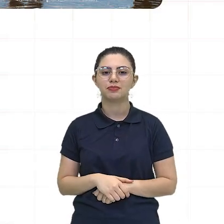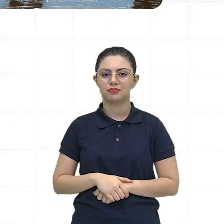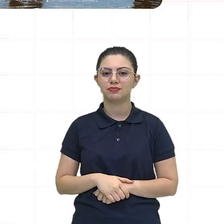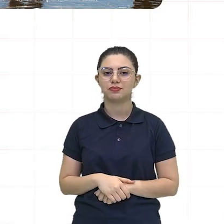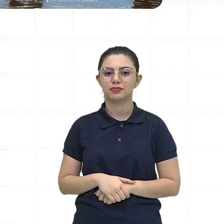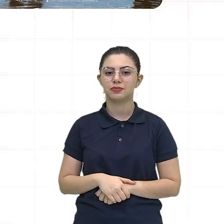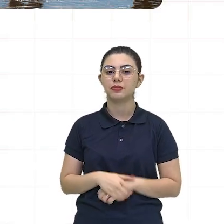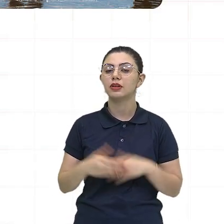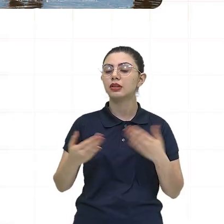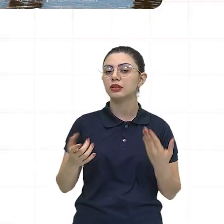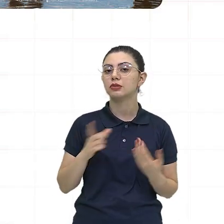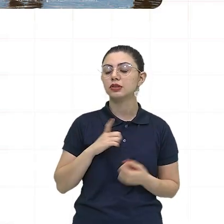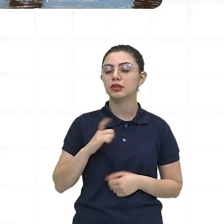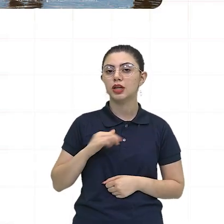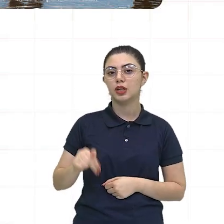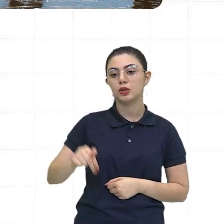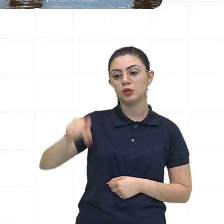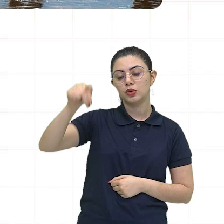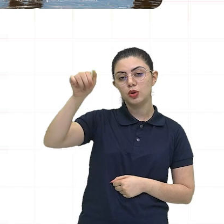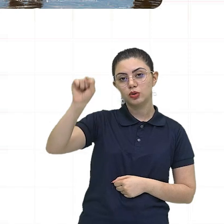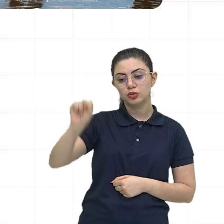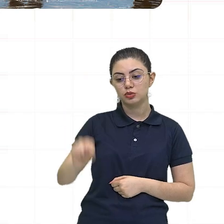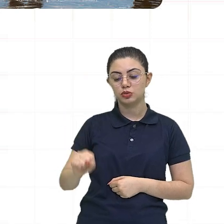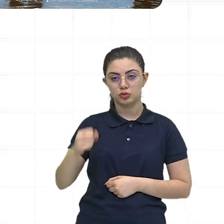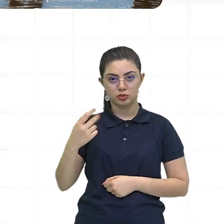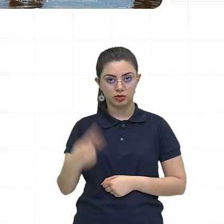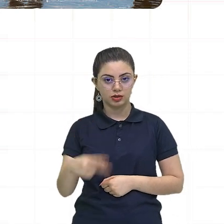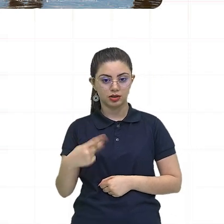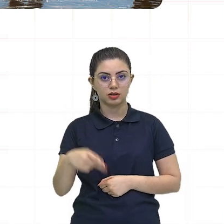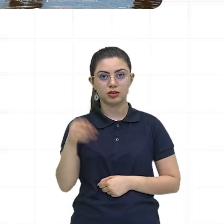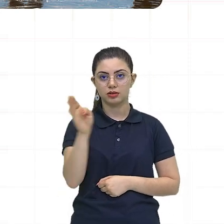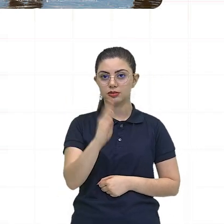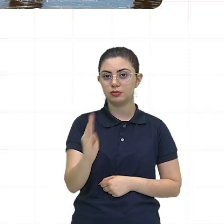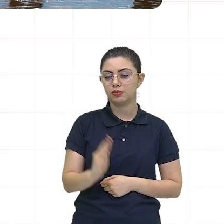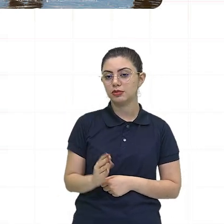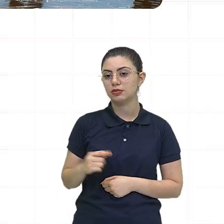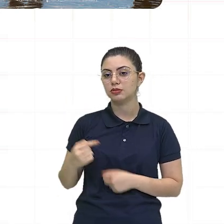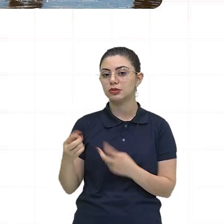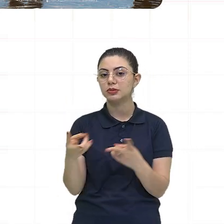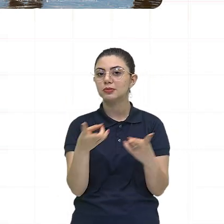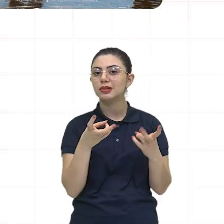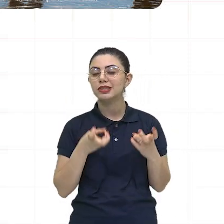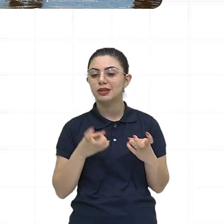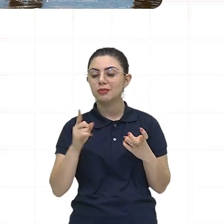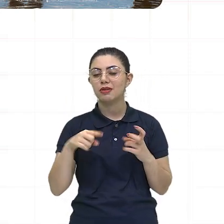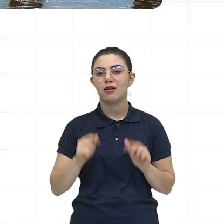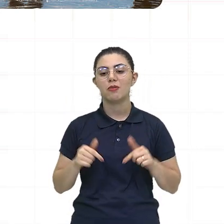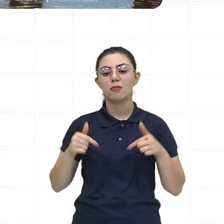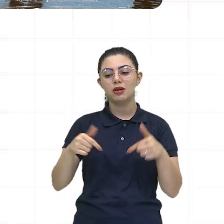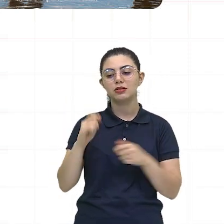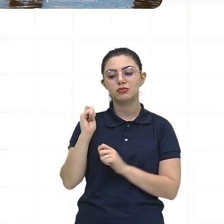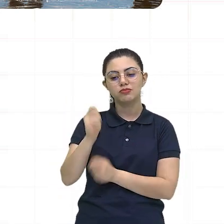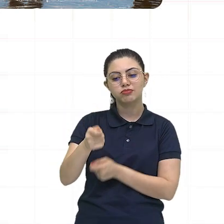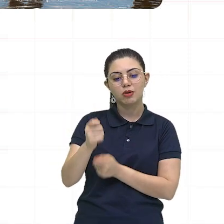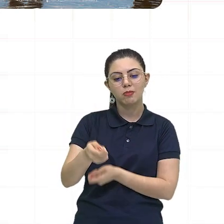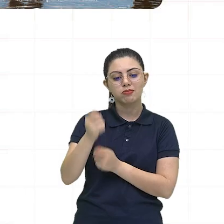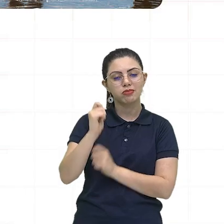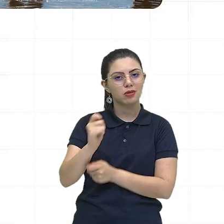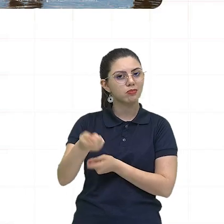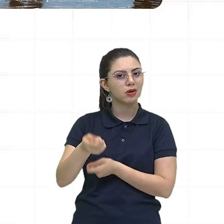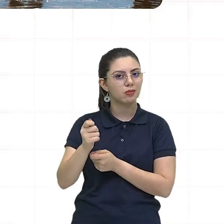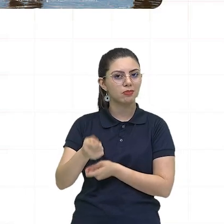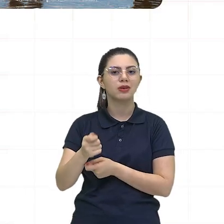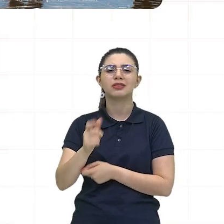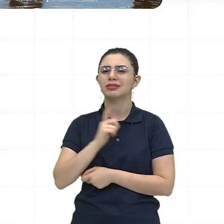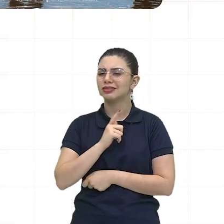observa da região norte até a região sul do Brasil, a gente observa que essa atividade ela acaba sendo